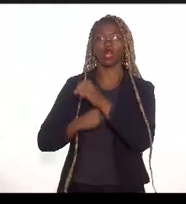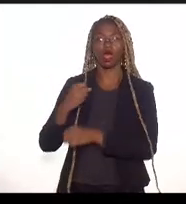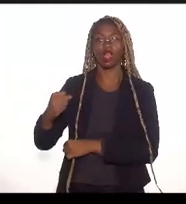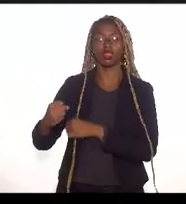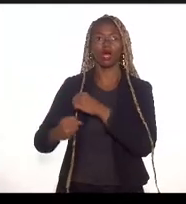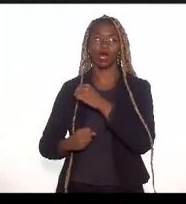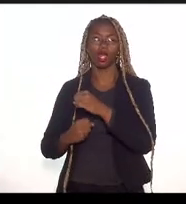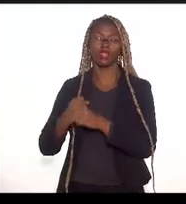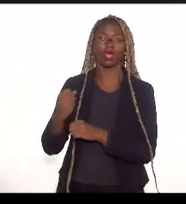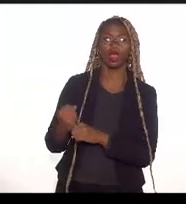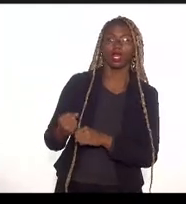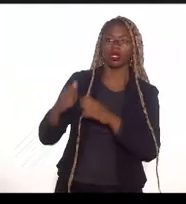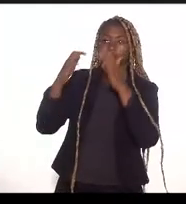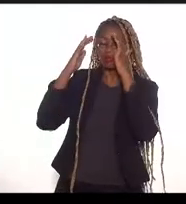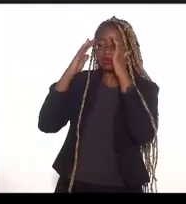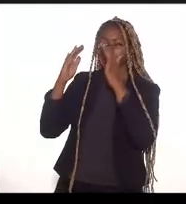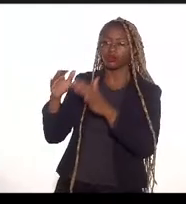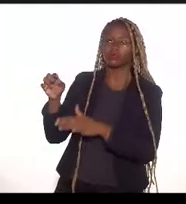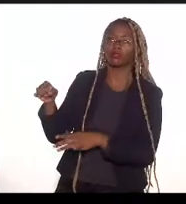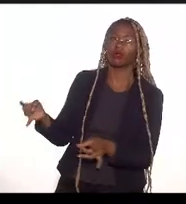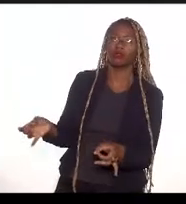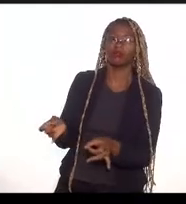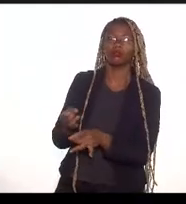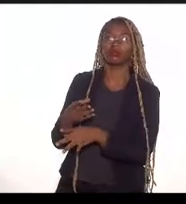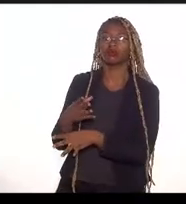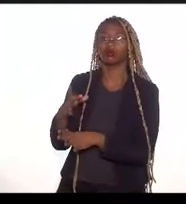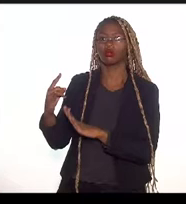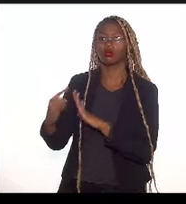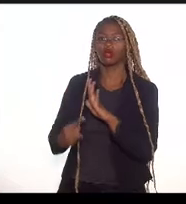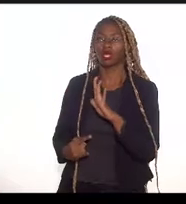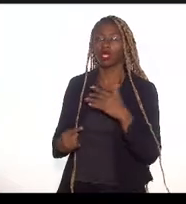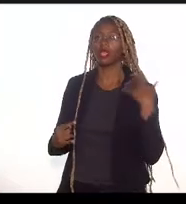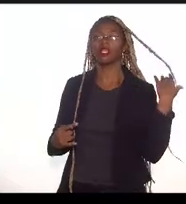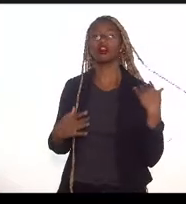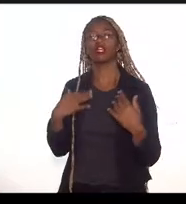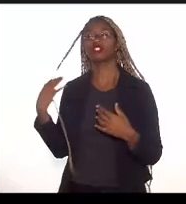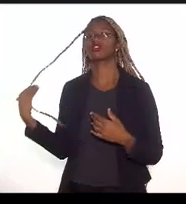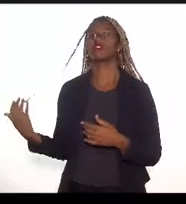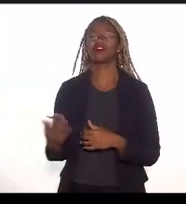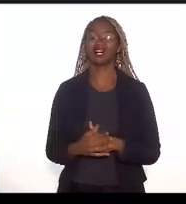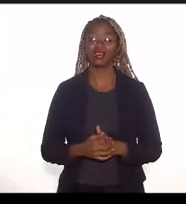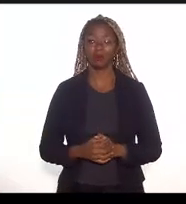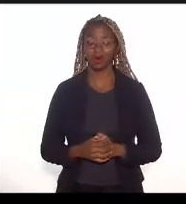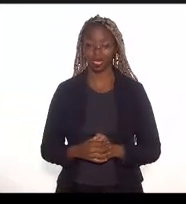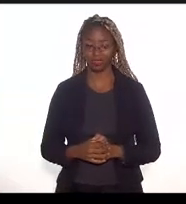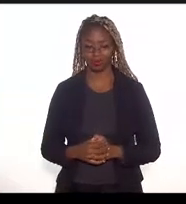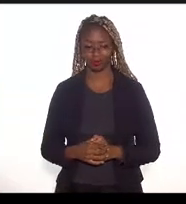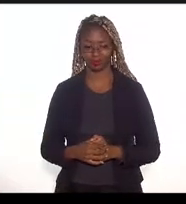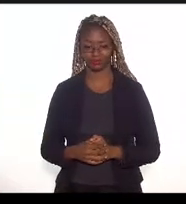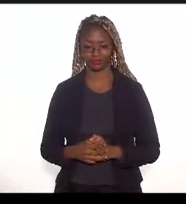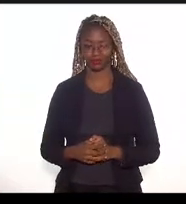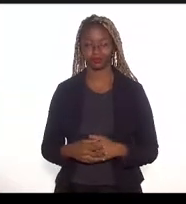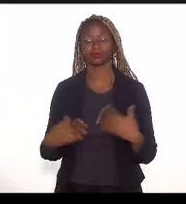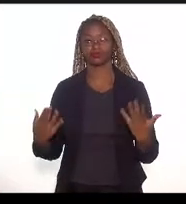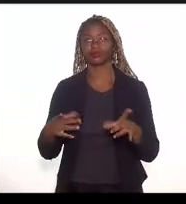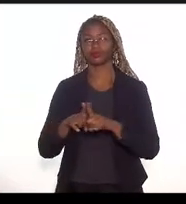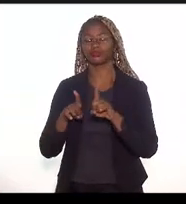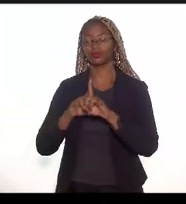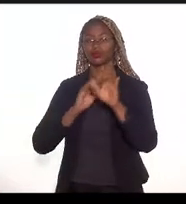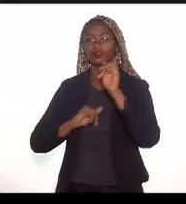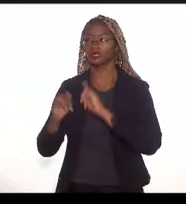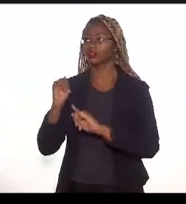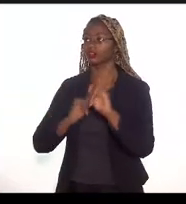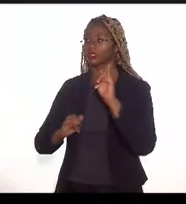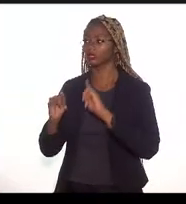o cumprimento das empresas com relação às suas contrapartidas. E mantemos uma boa relação com a Cefaz para troca de informações, para que